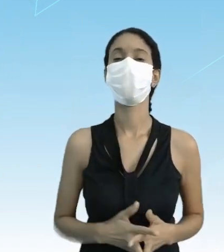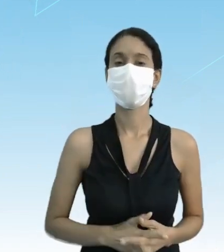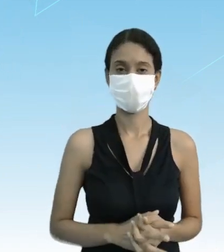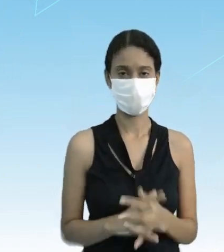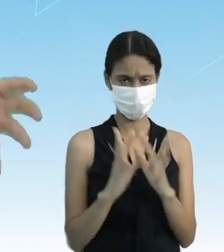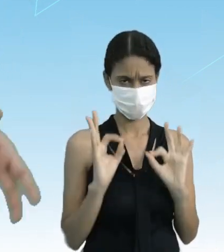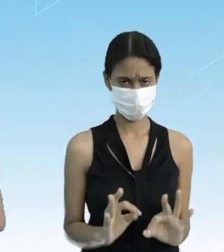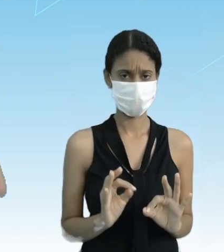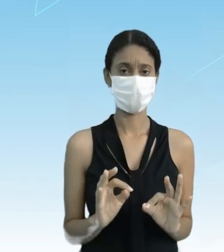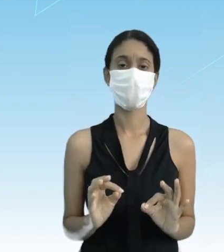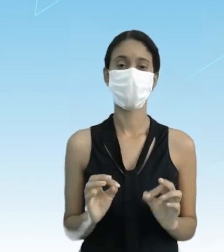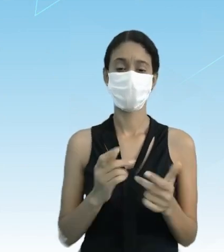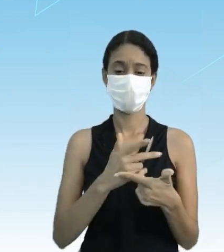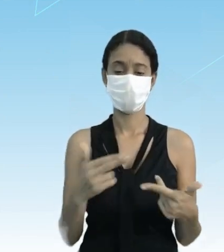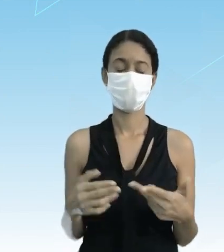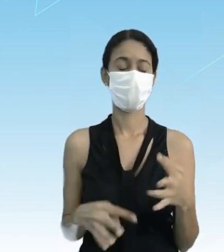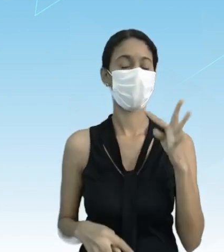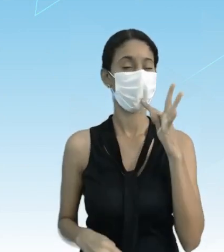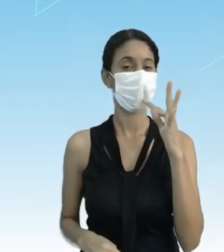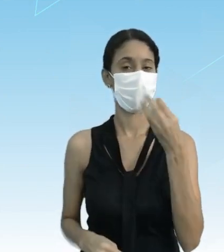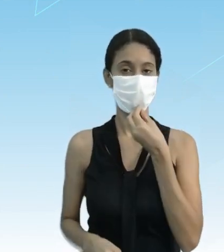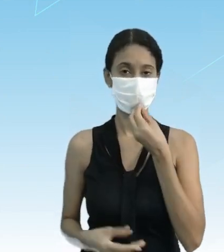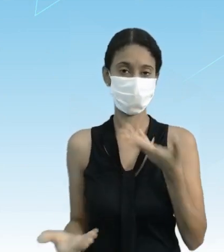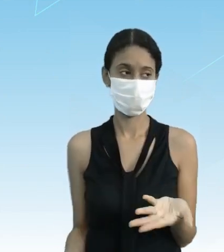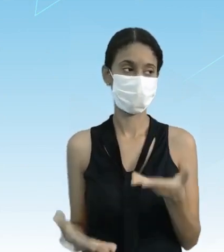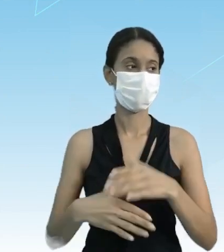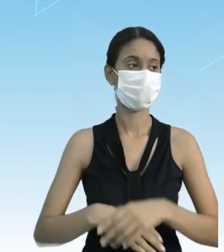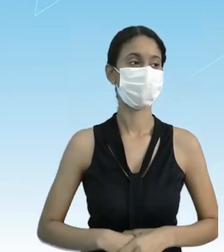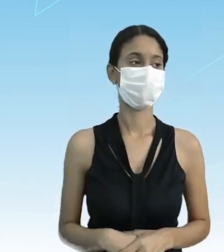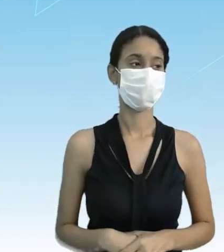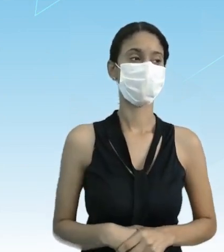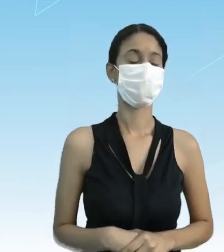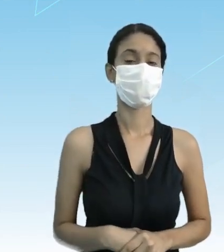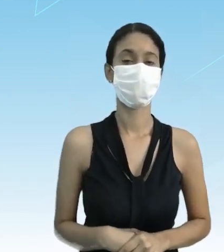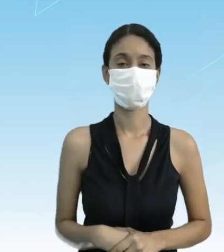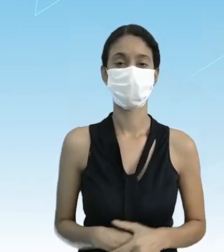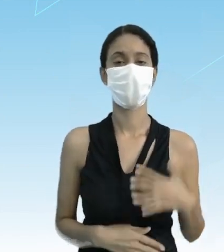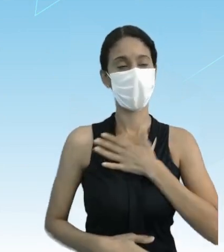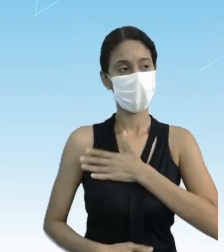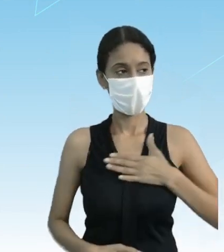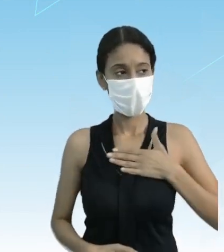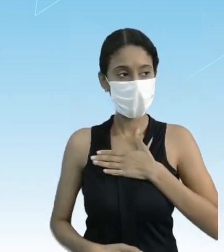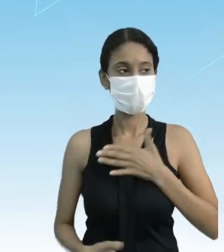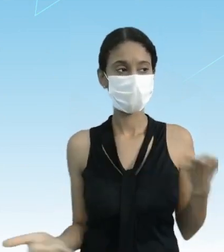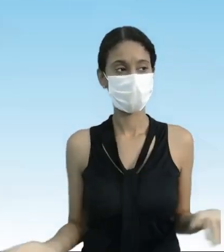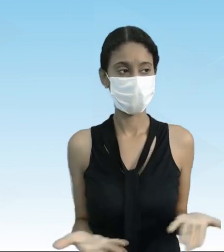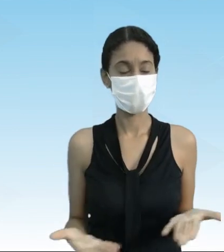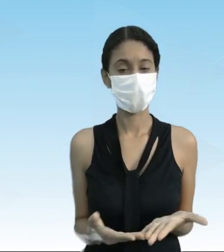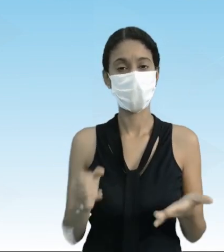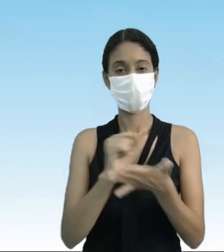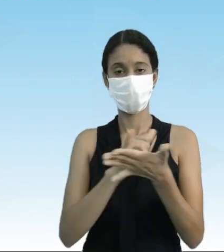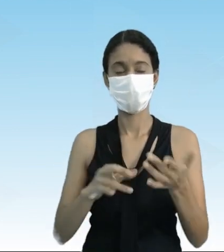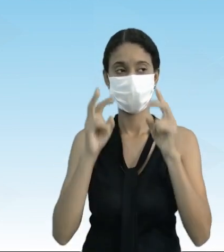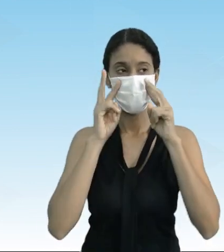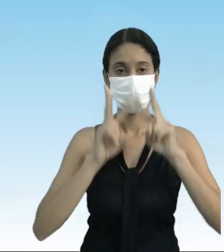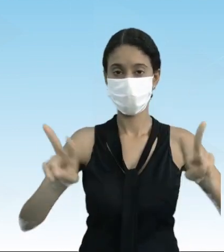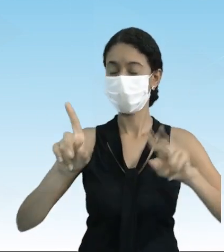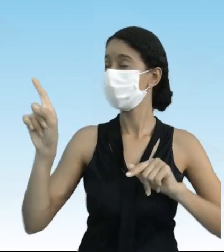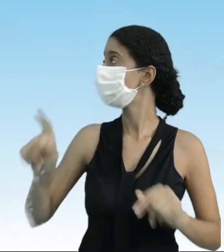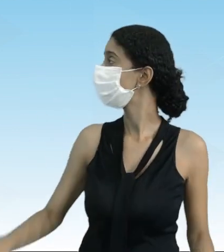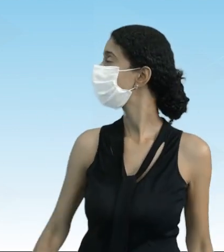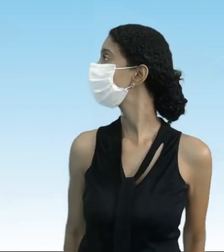Então é isso aí. Veja só, o que nós estamos buscando aqui é justamente que você saiba o que é uma paródia. Certo? Paródia